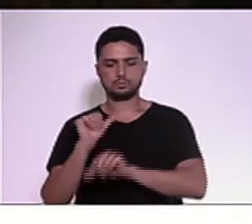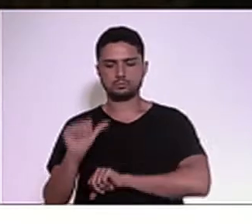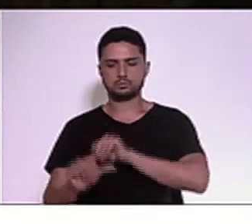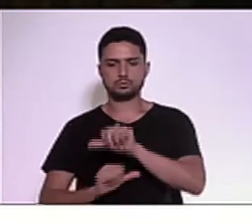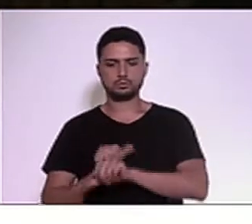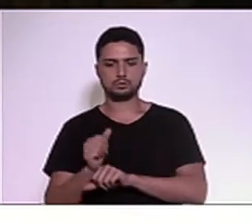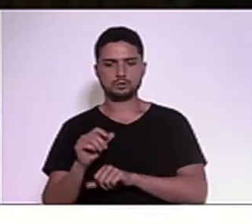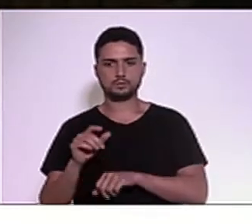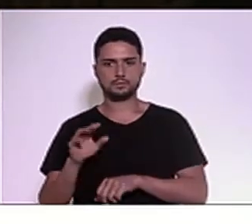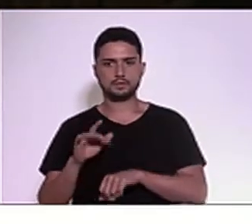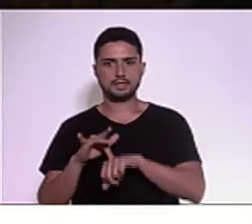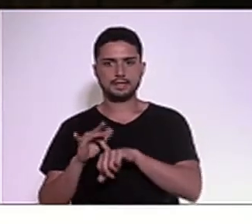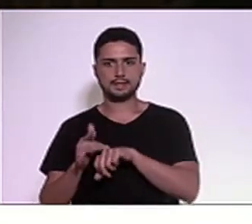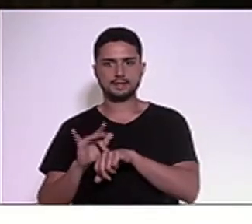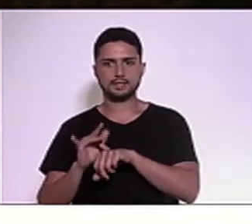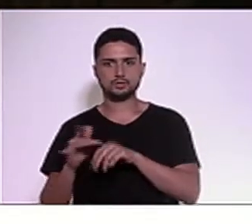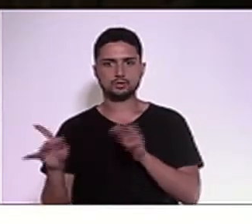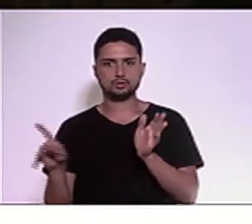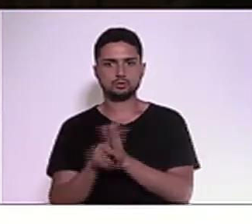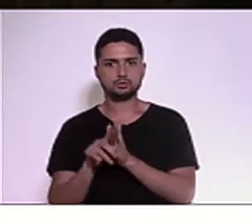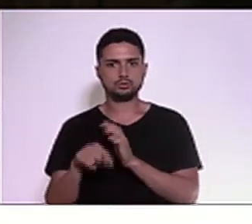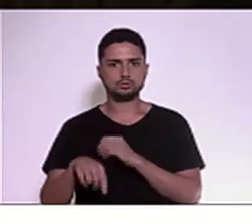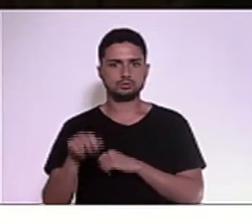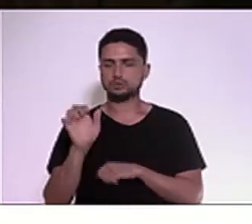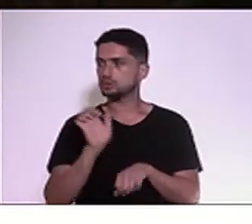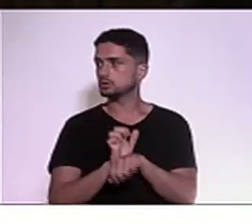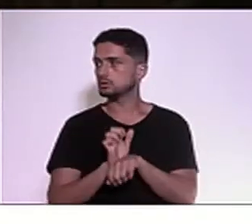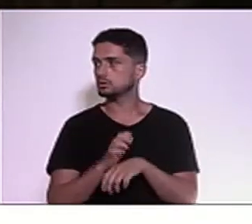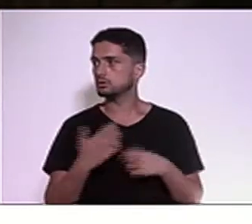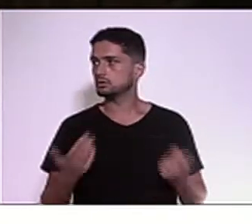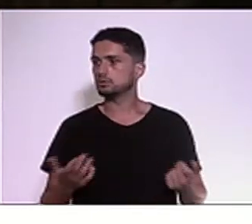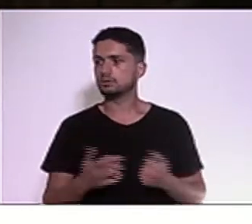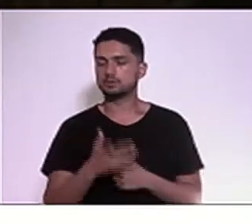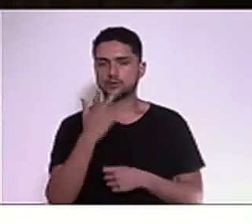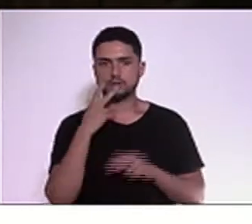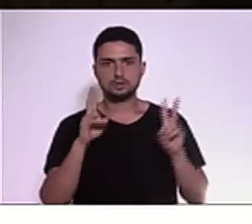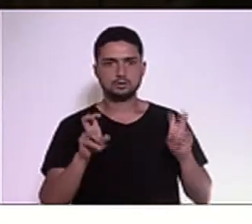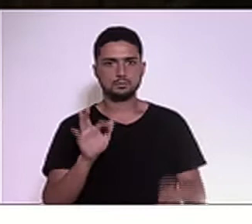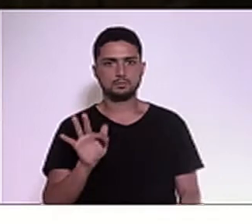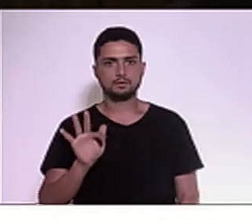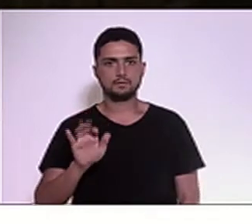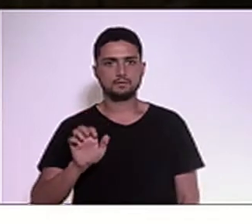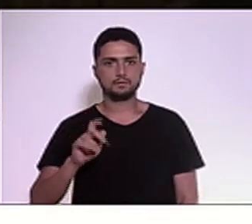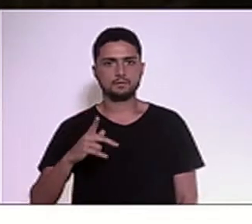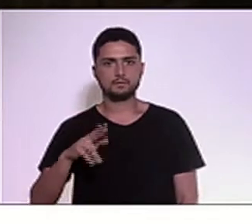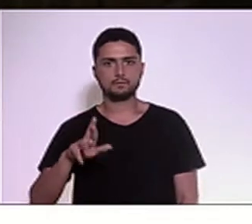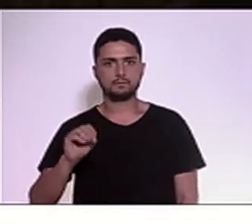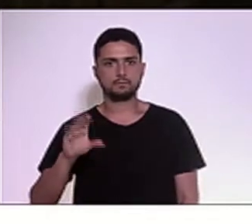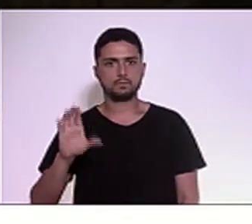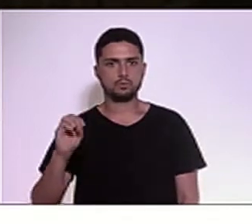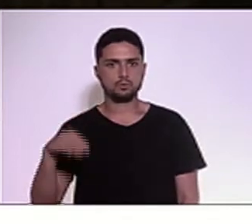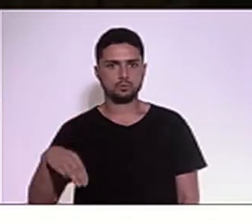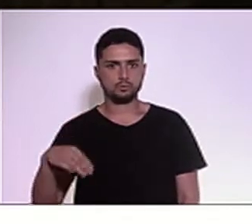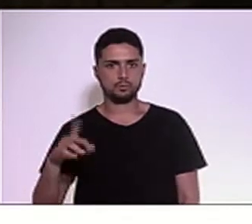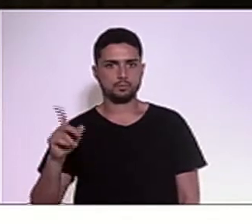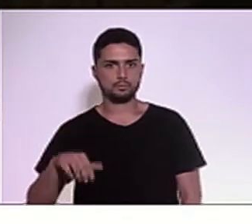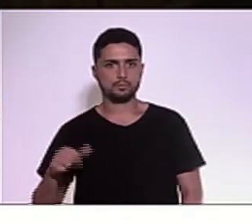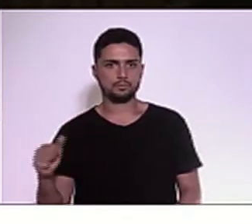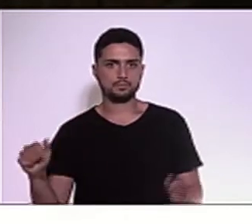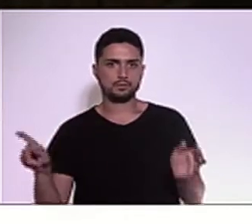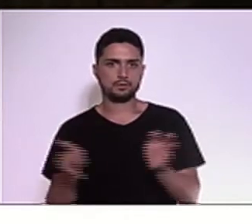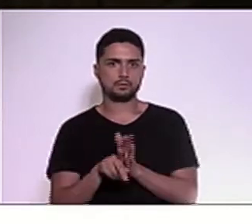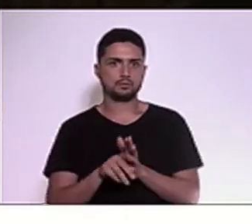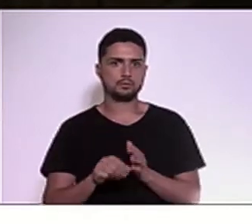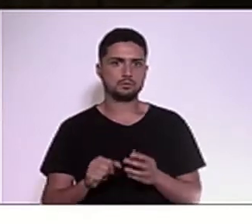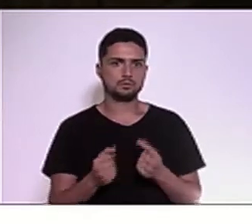para o Tesouro Estadual. Trata-se aqui do FEPROCON, destinado a